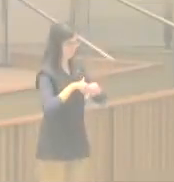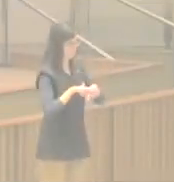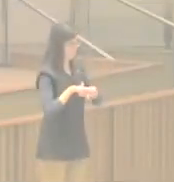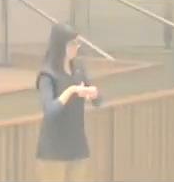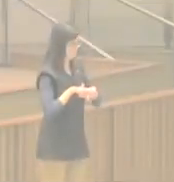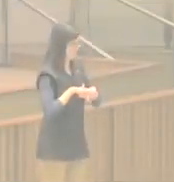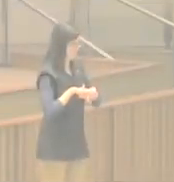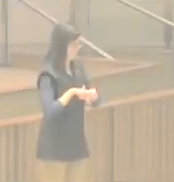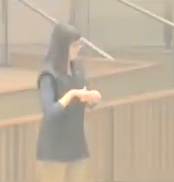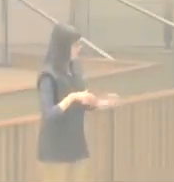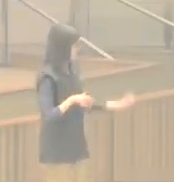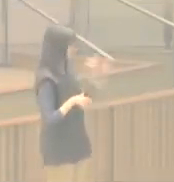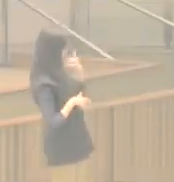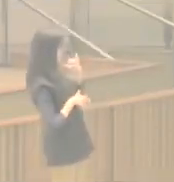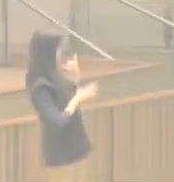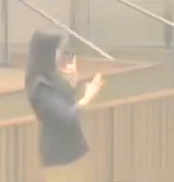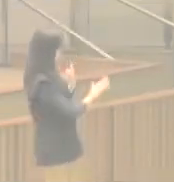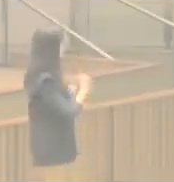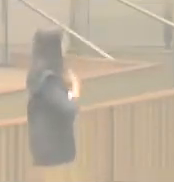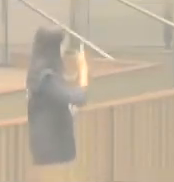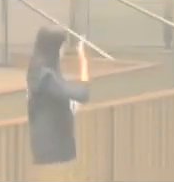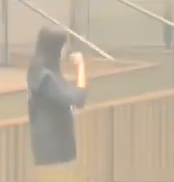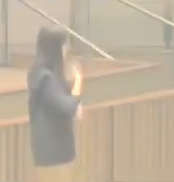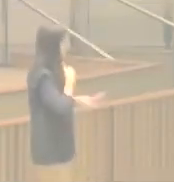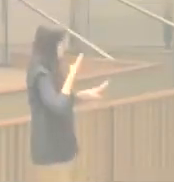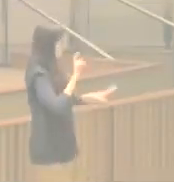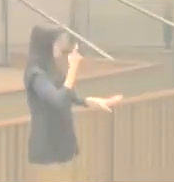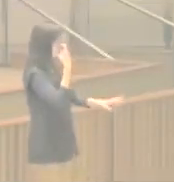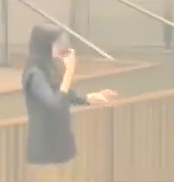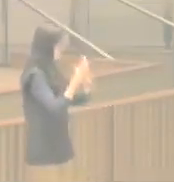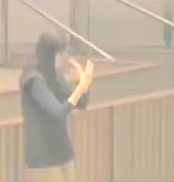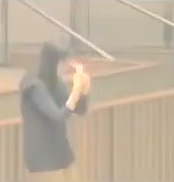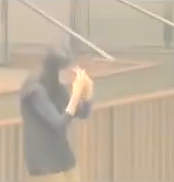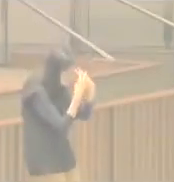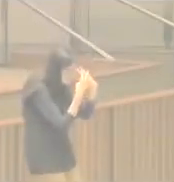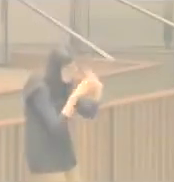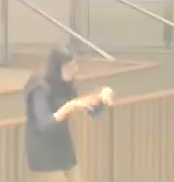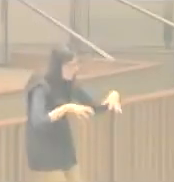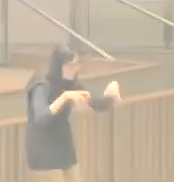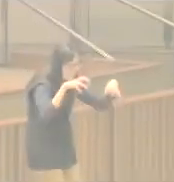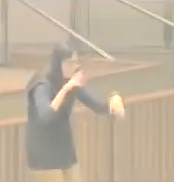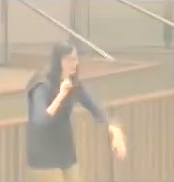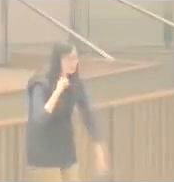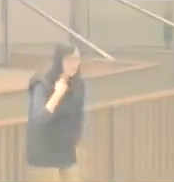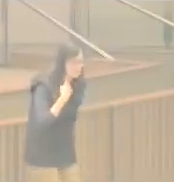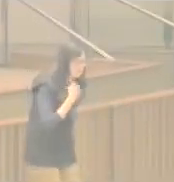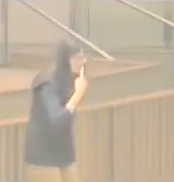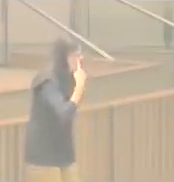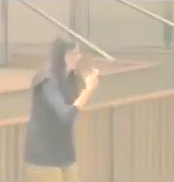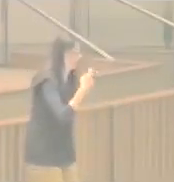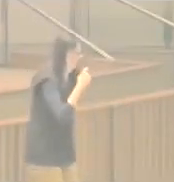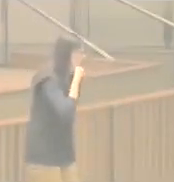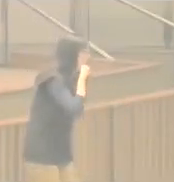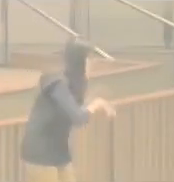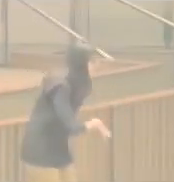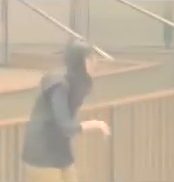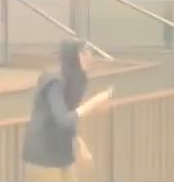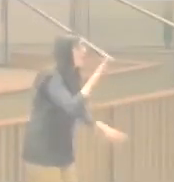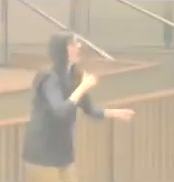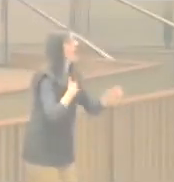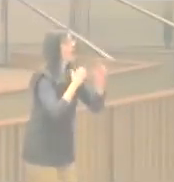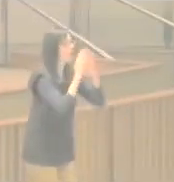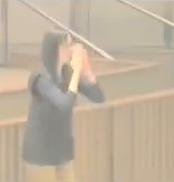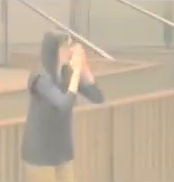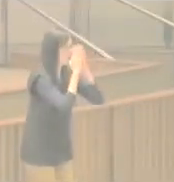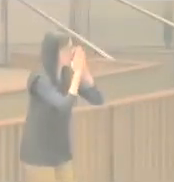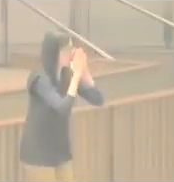eu sei que eu estava lá na masmorra, naquele lugar fétido, e eu orei ao Senhor, e eu